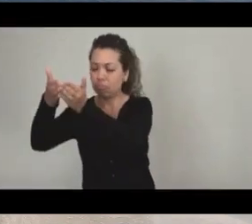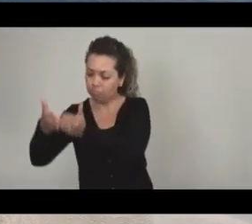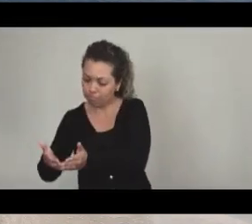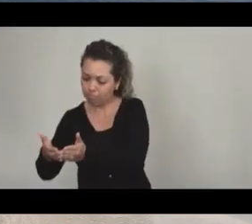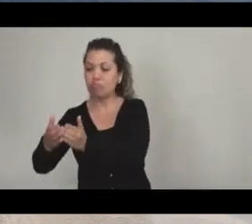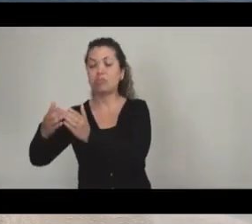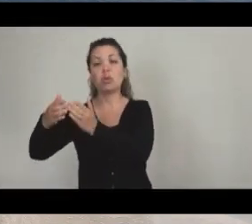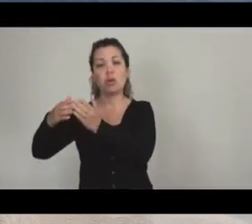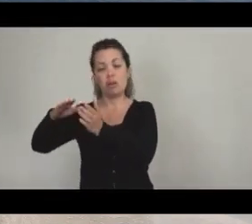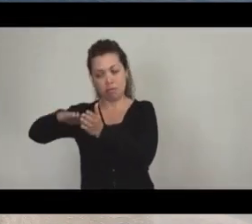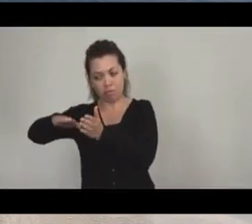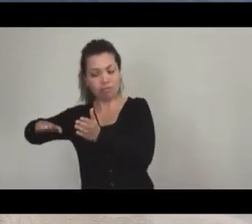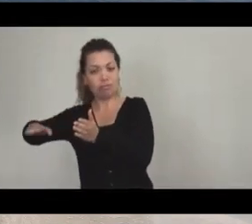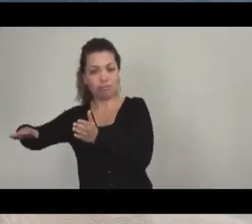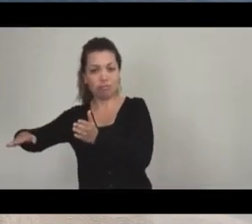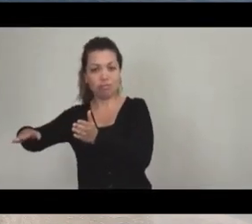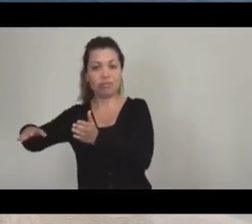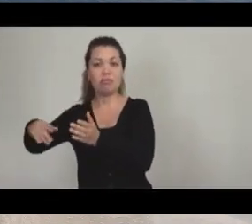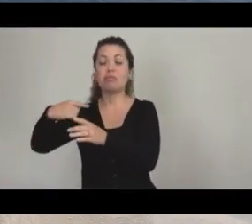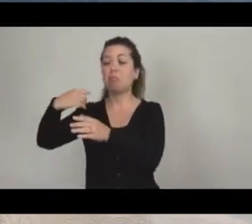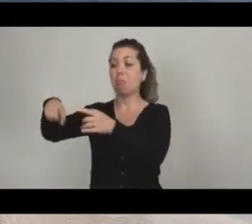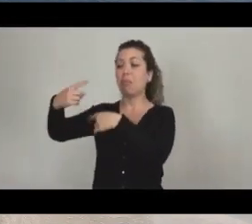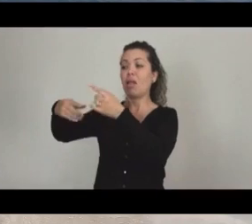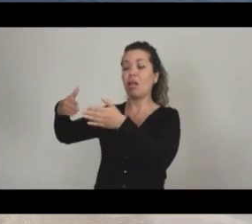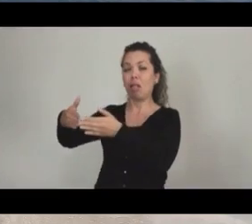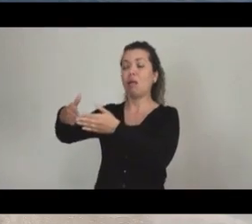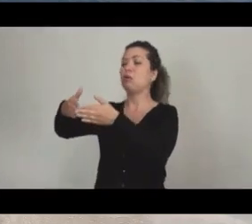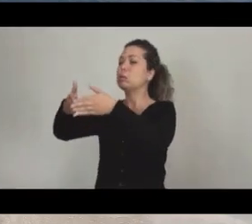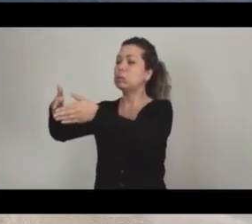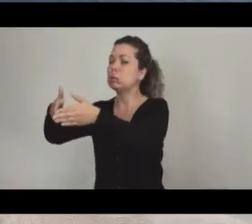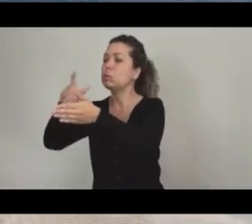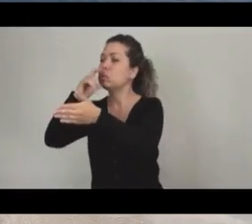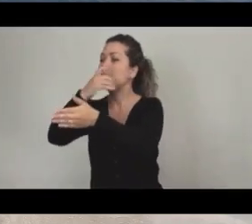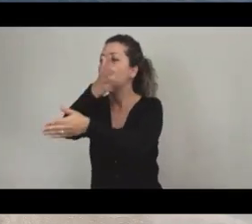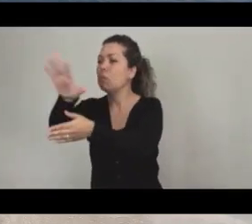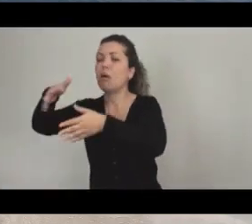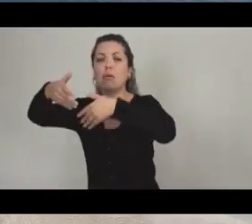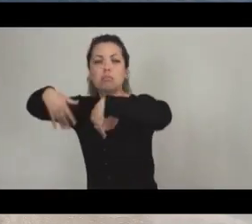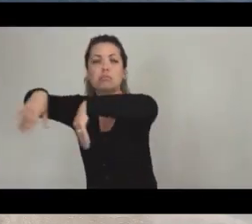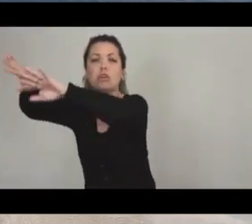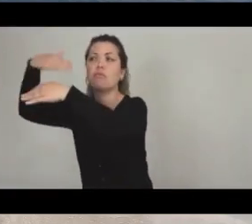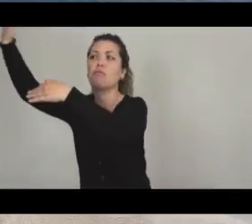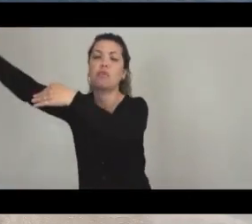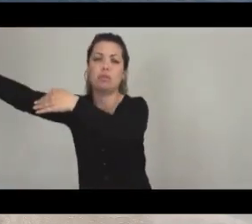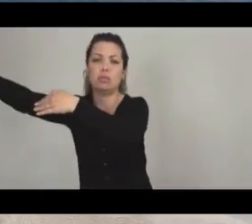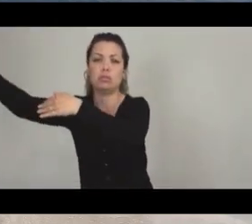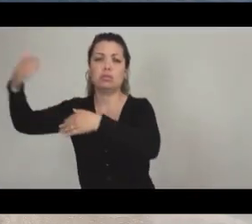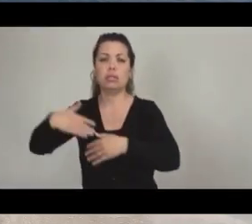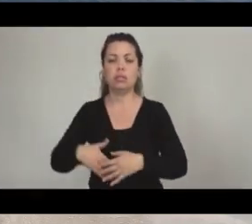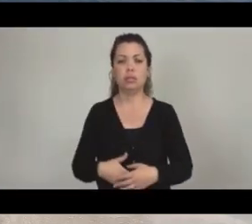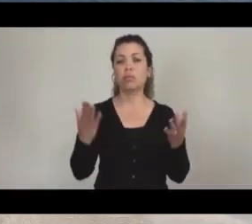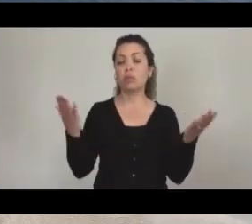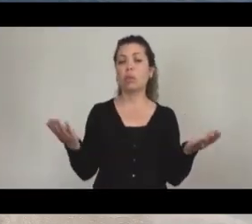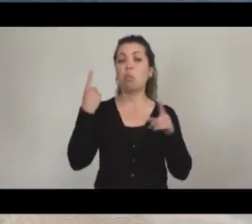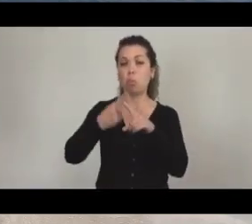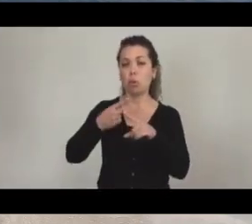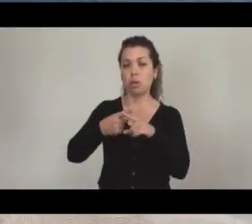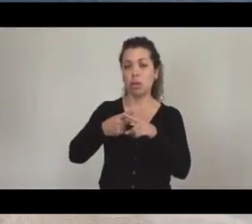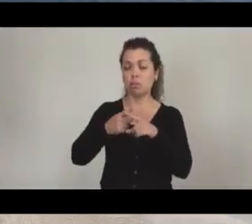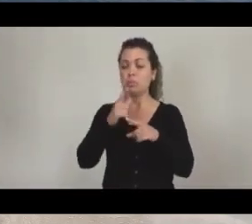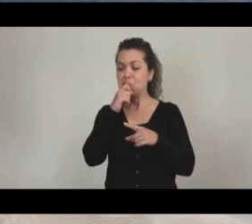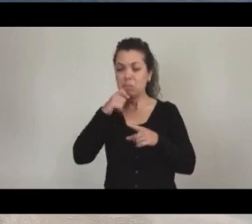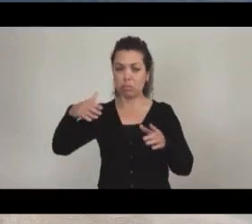capitania. A mudança de direção mostrou-se empreitada de impossível realização, pois a imagem teria adquirido um peso